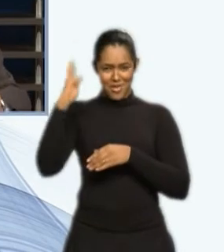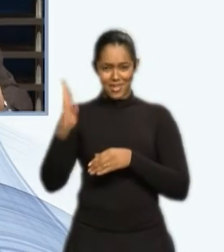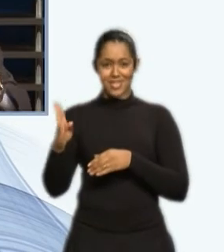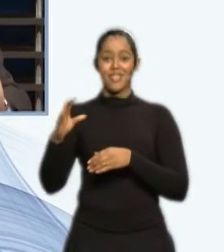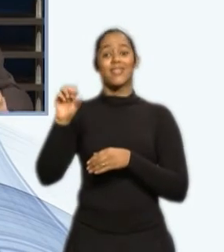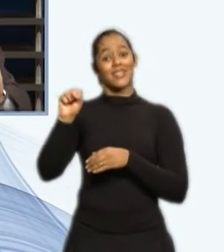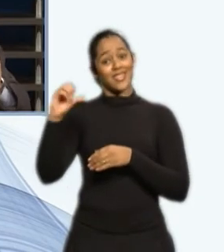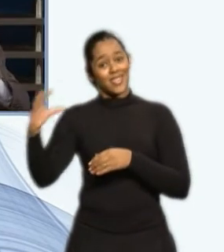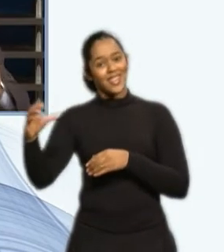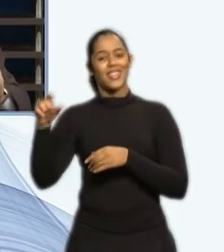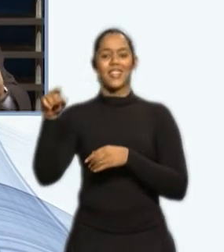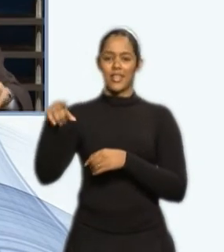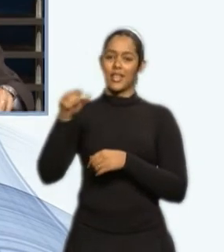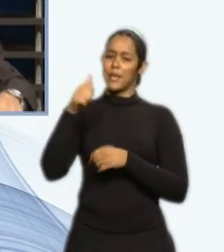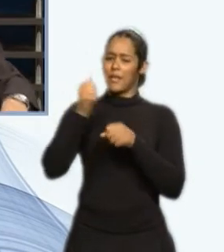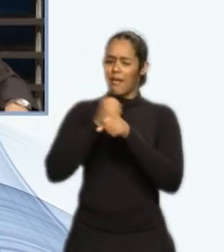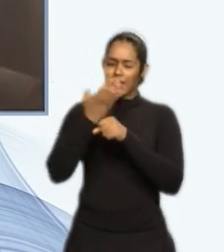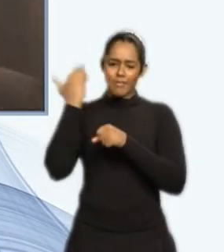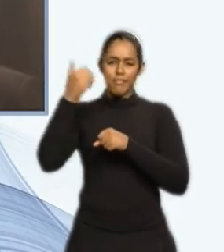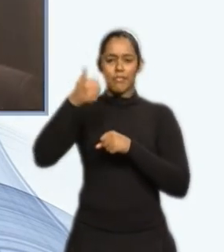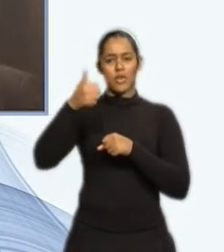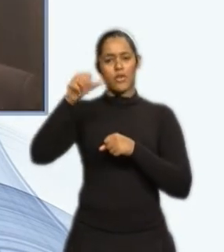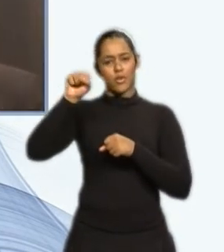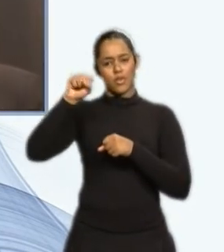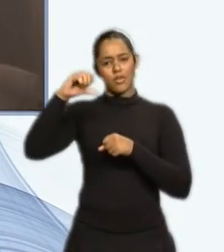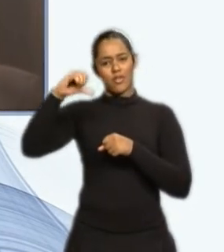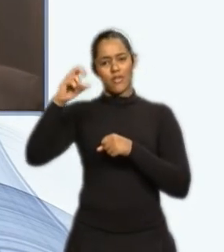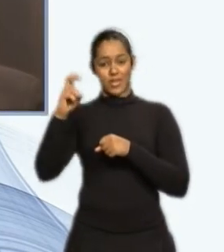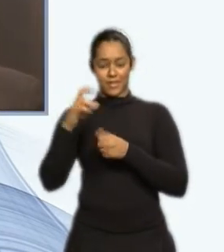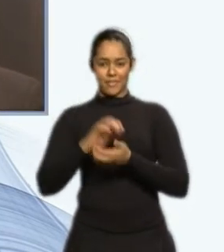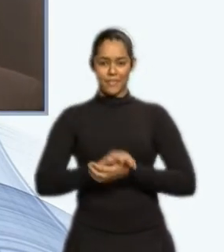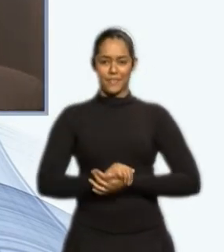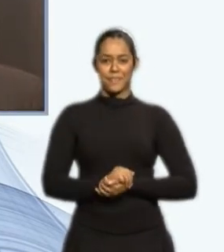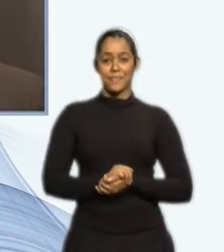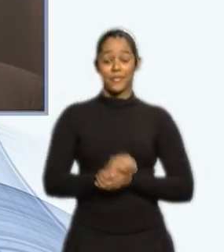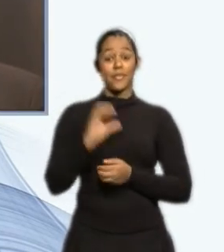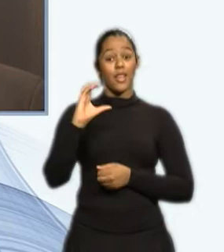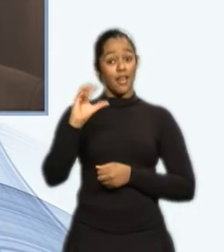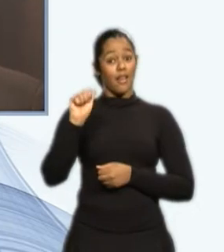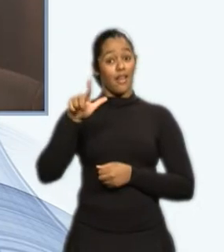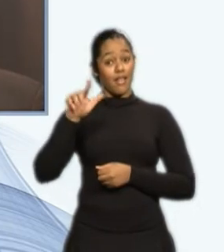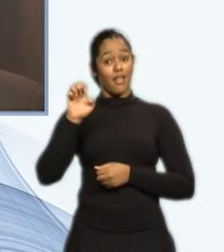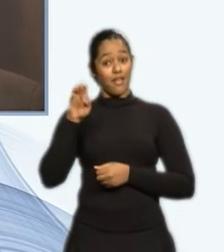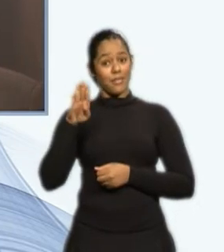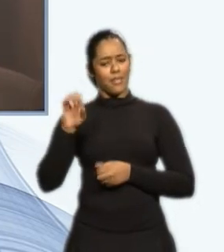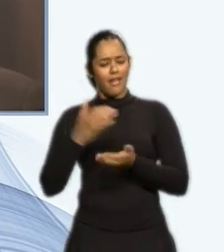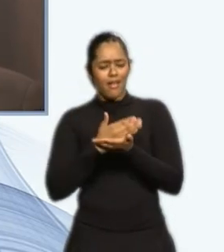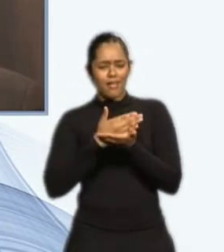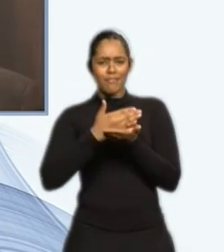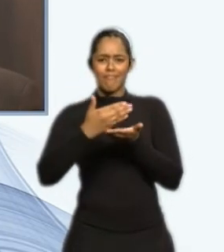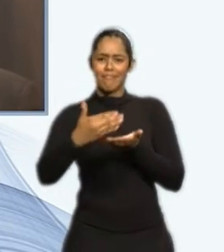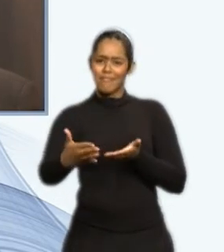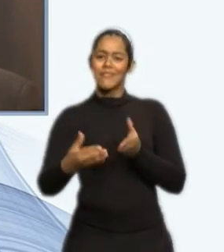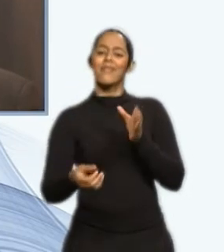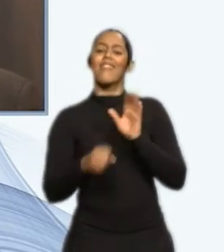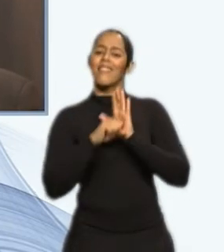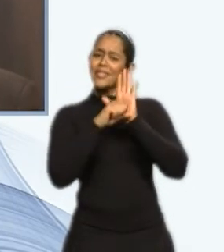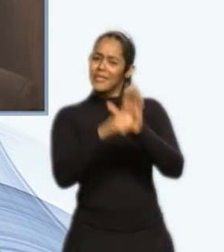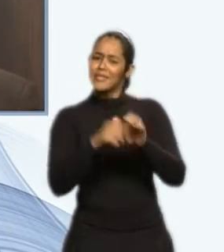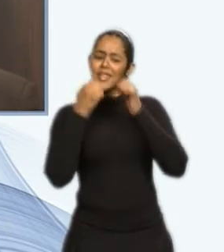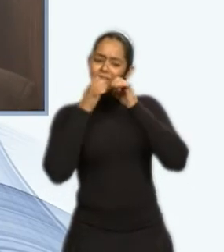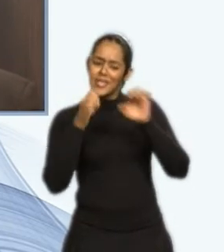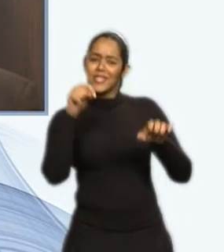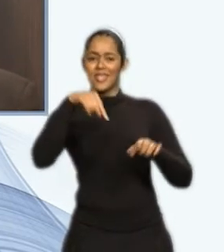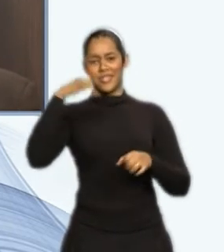em 1895. Projeto Missão Caleb continua contribuindo para o evangelismo no Brasil.